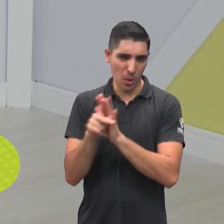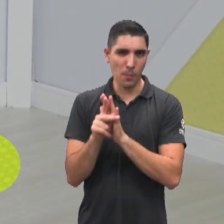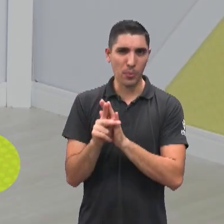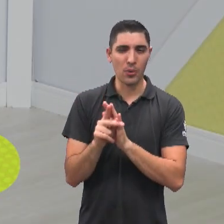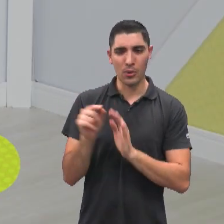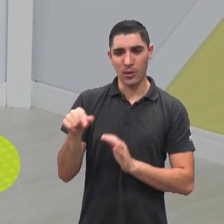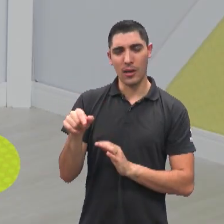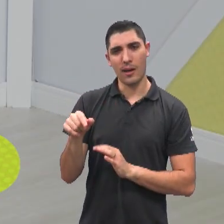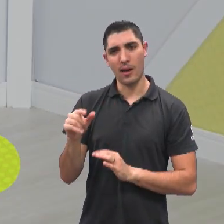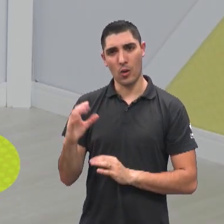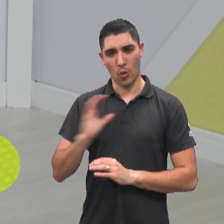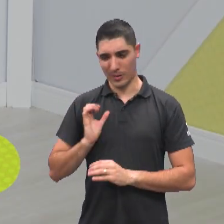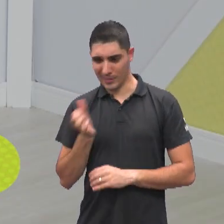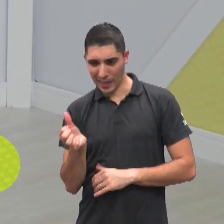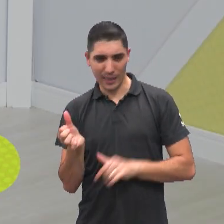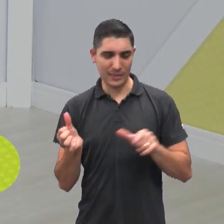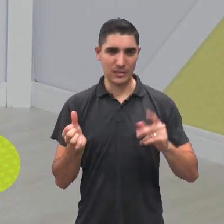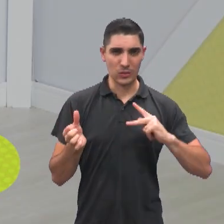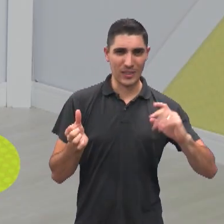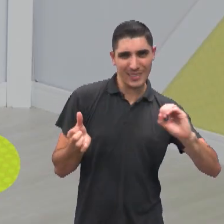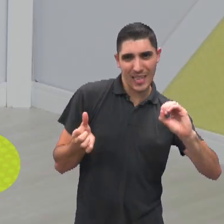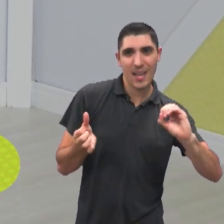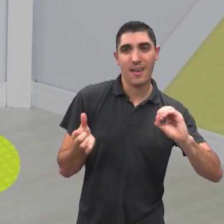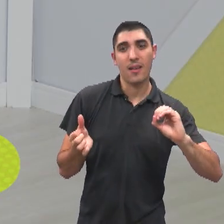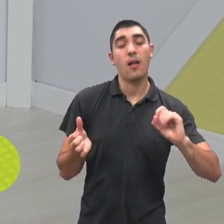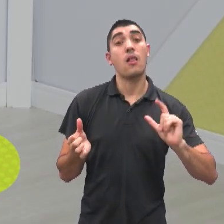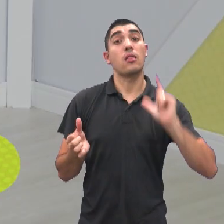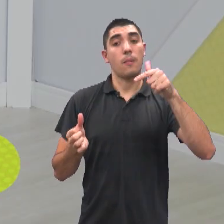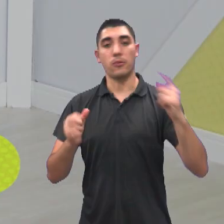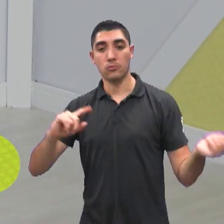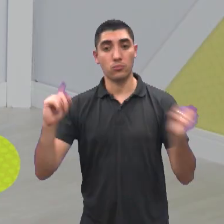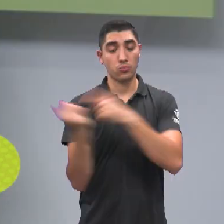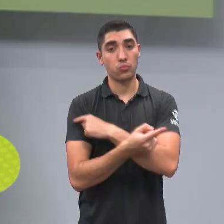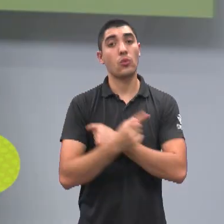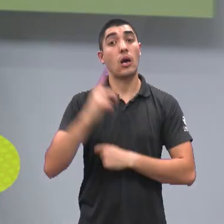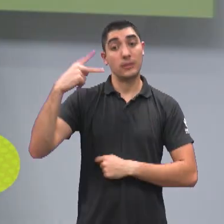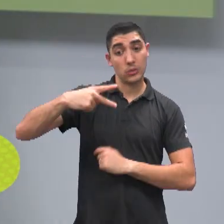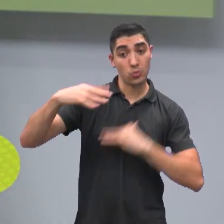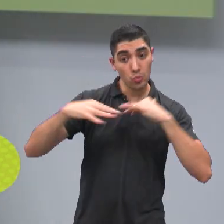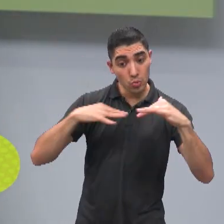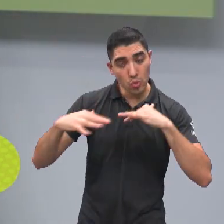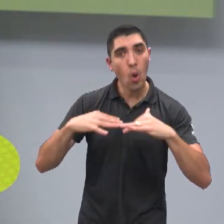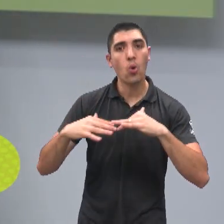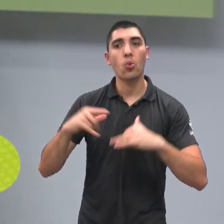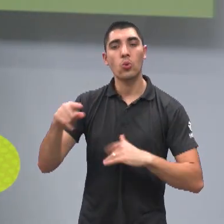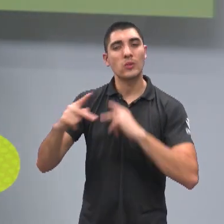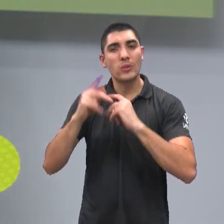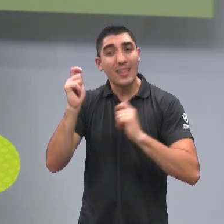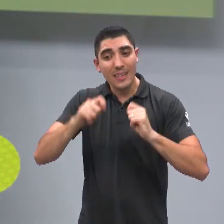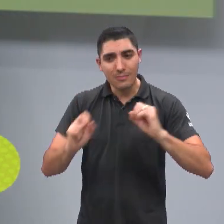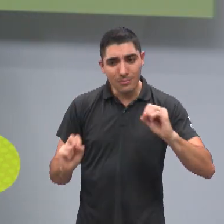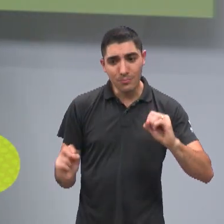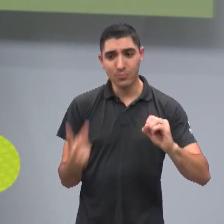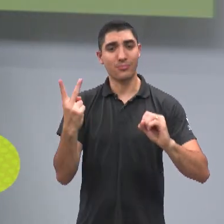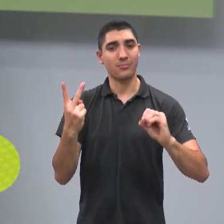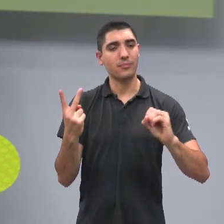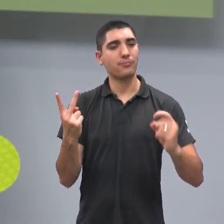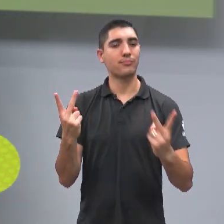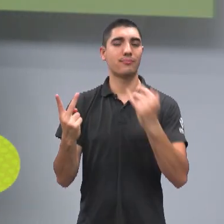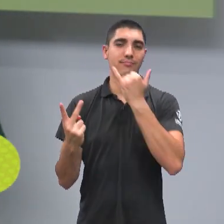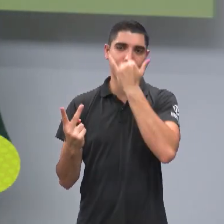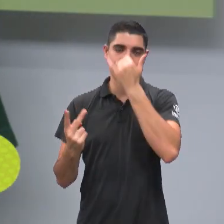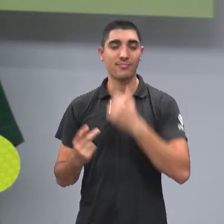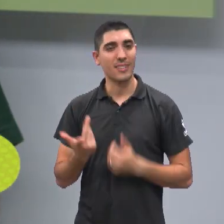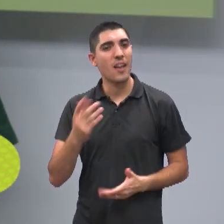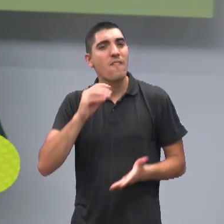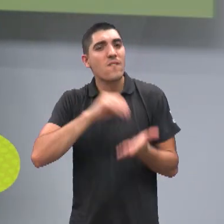com um gostinho amargo porque estava jogando em casa, abriu 2-0 e acabou cedendo o empate. Faltou, acho que segurar um pouquinho mais ali, né? Nos 4